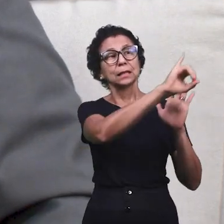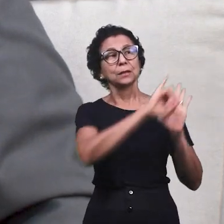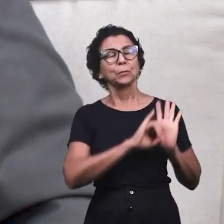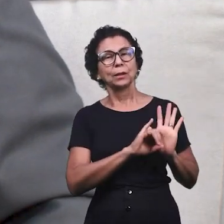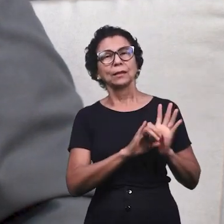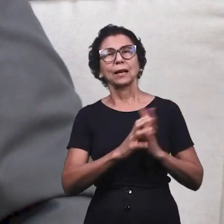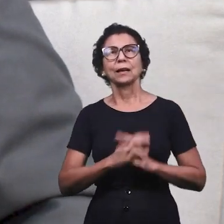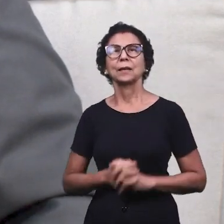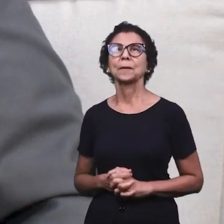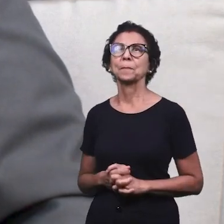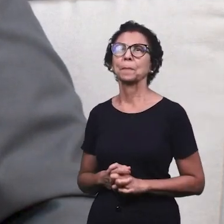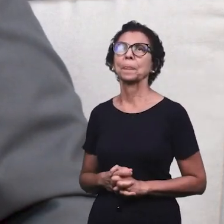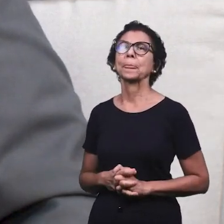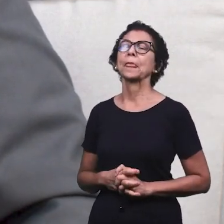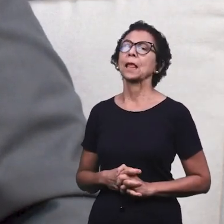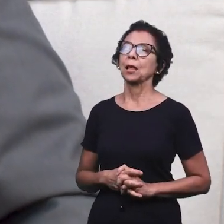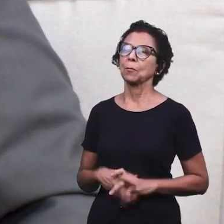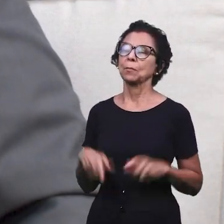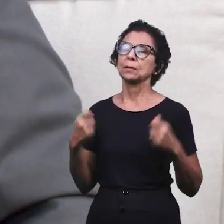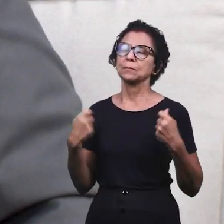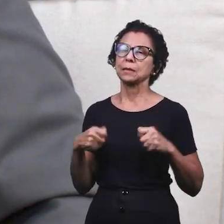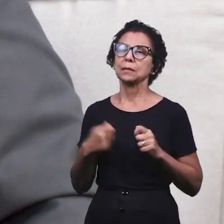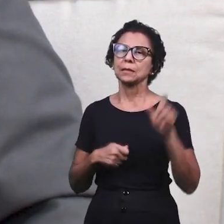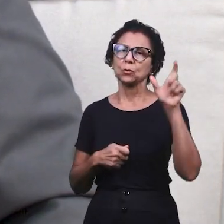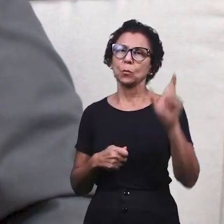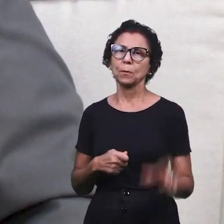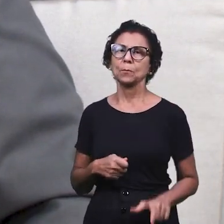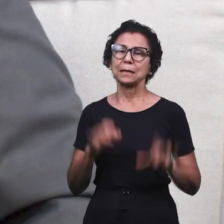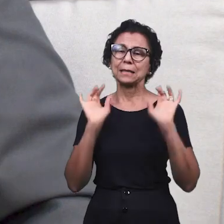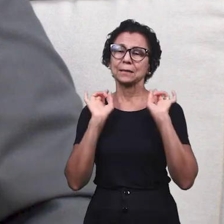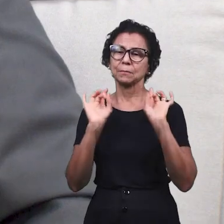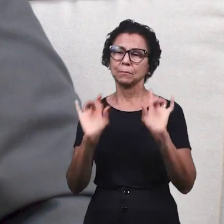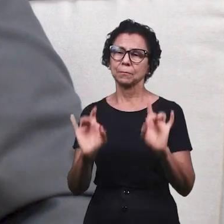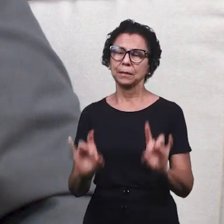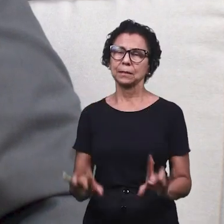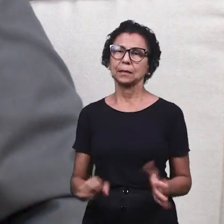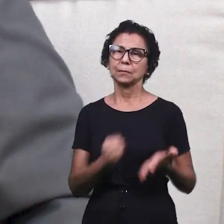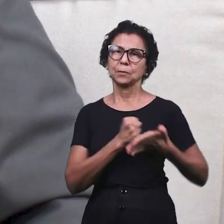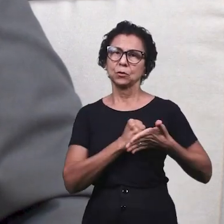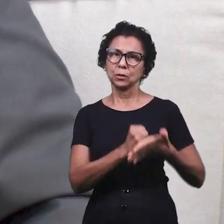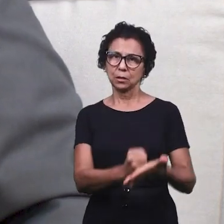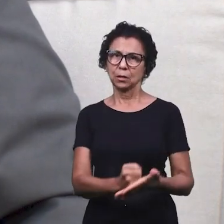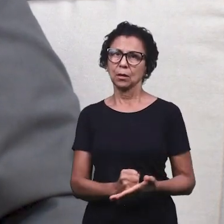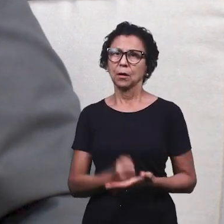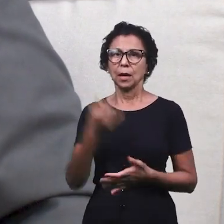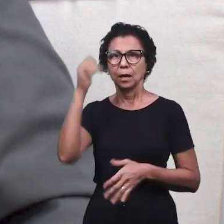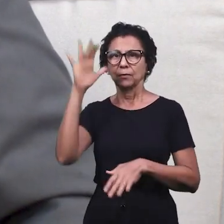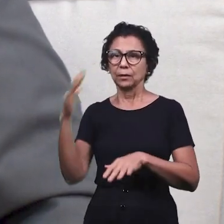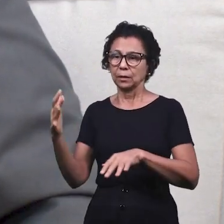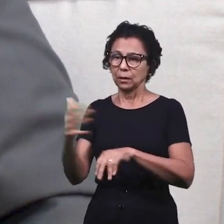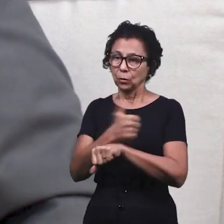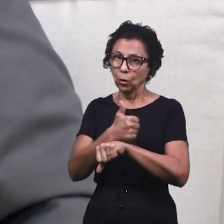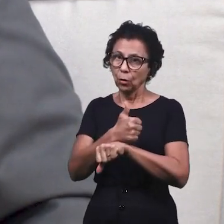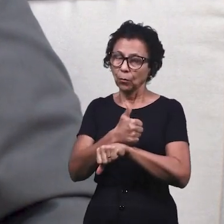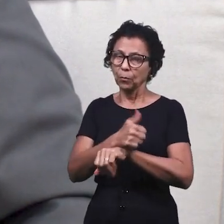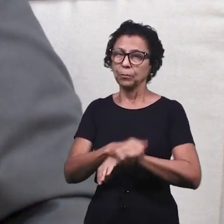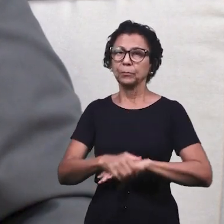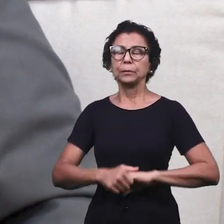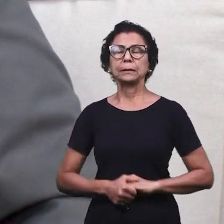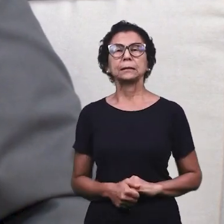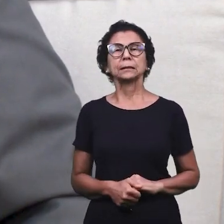ali calçado de Bem assessorado, bem né? assessorado, para não sofrer golpes, às vezes também para